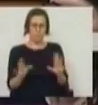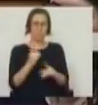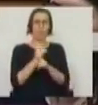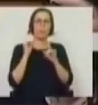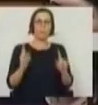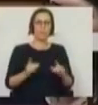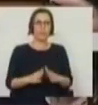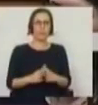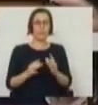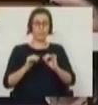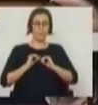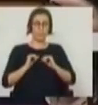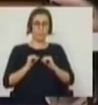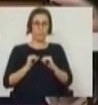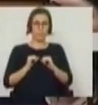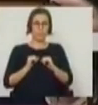Porque